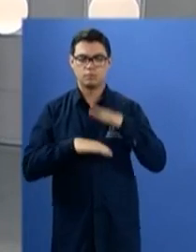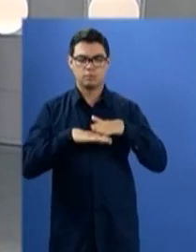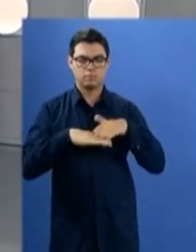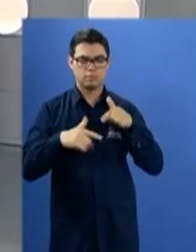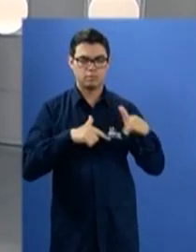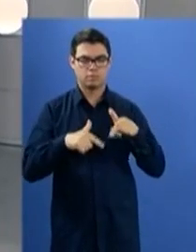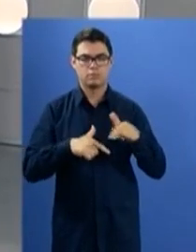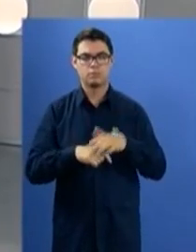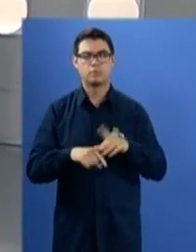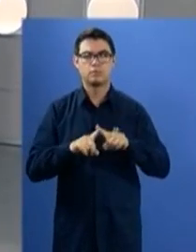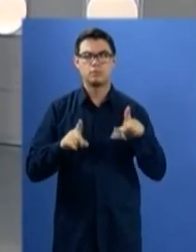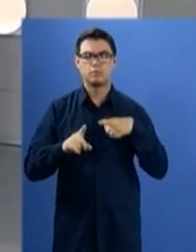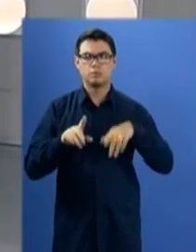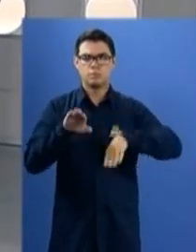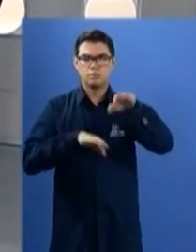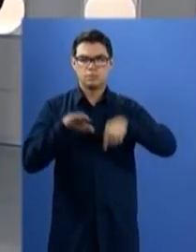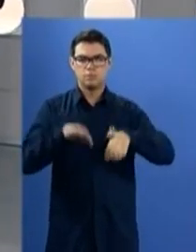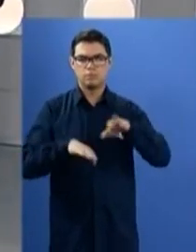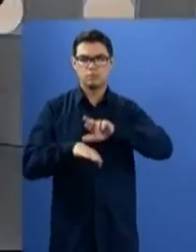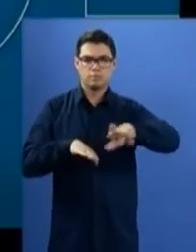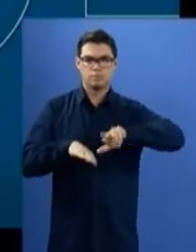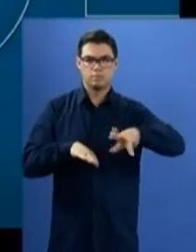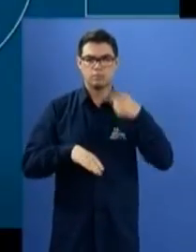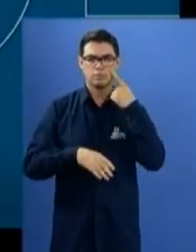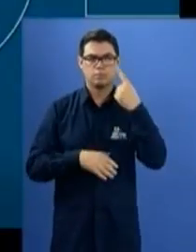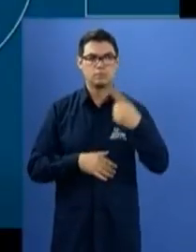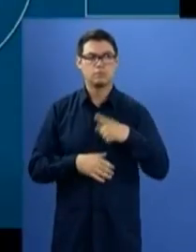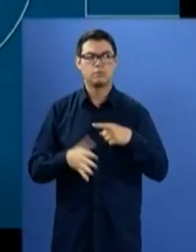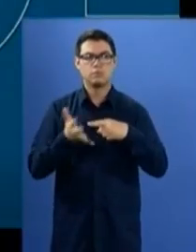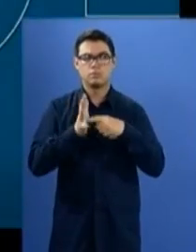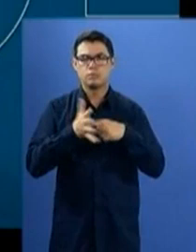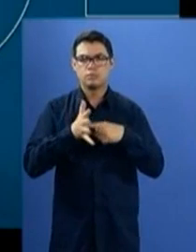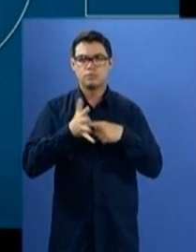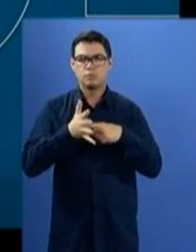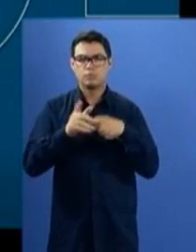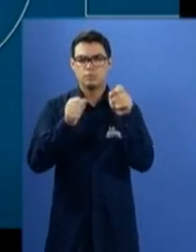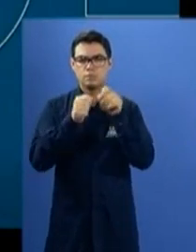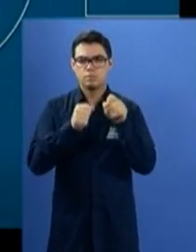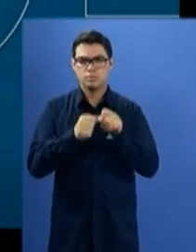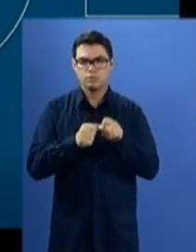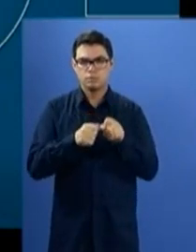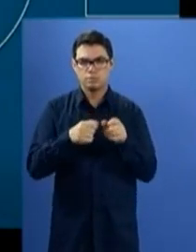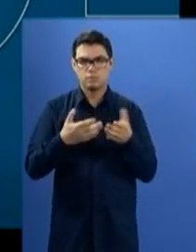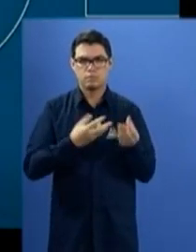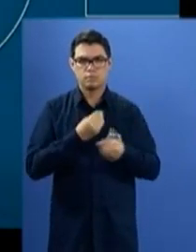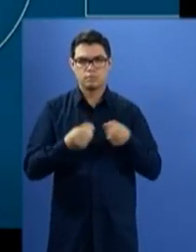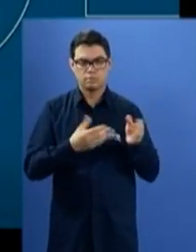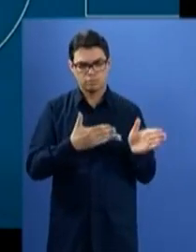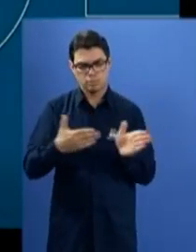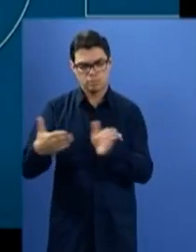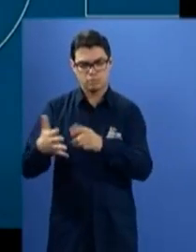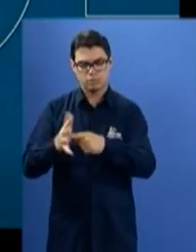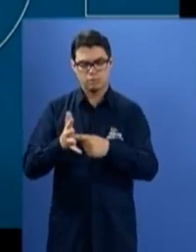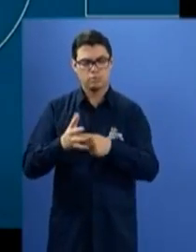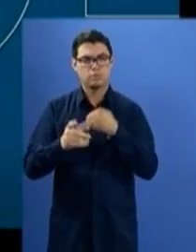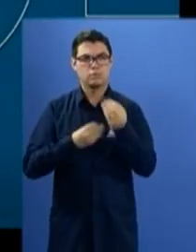obra. Aí temos várias outras questões a nível de máquina. Por quê? A variável máquina